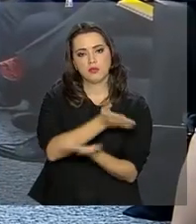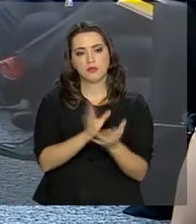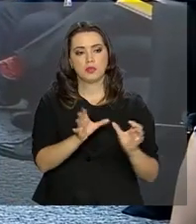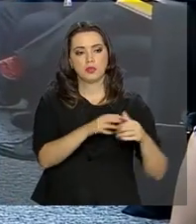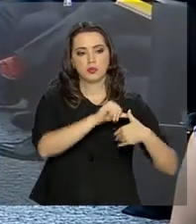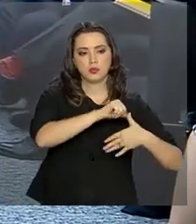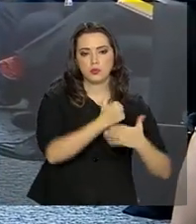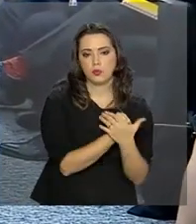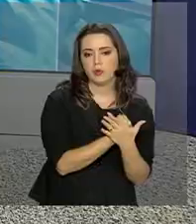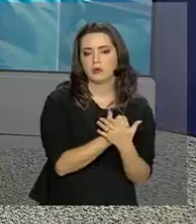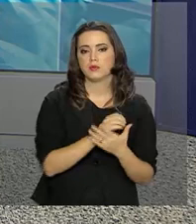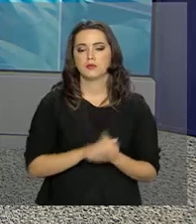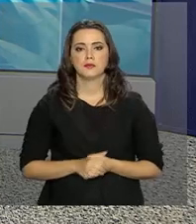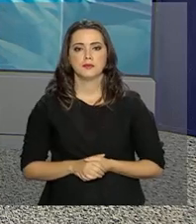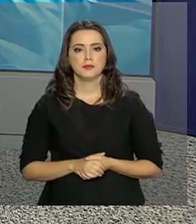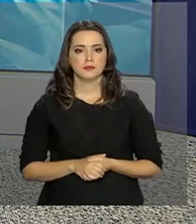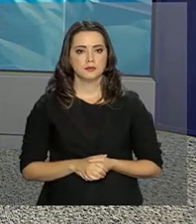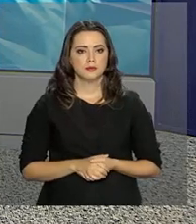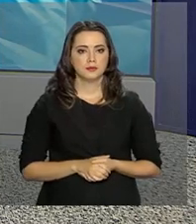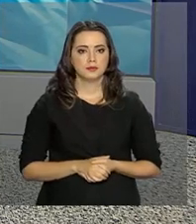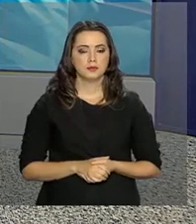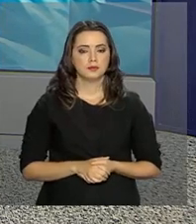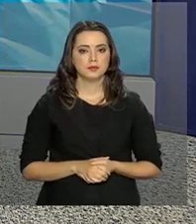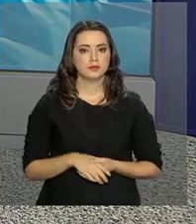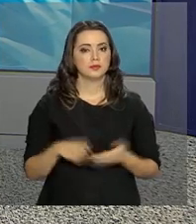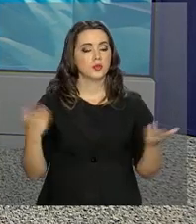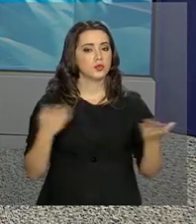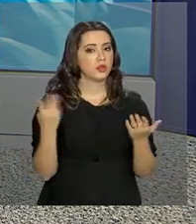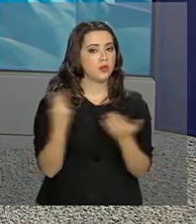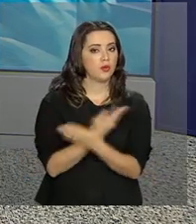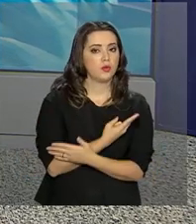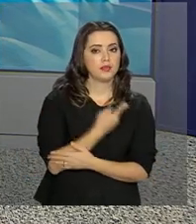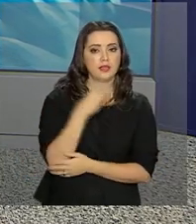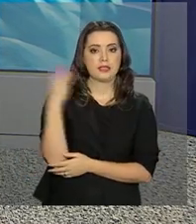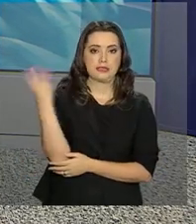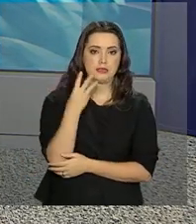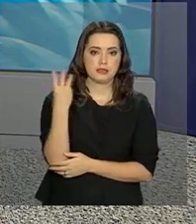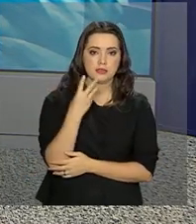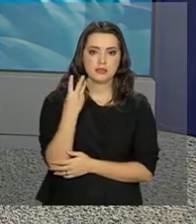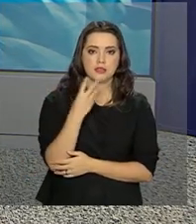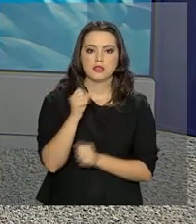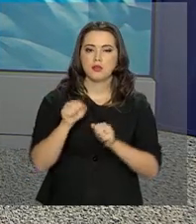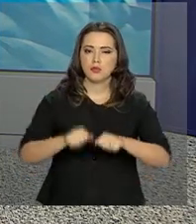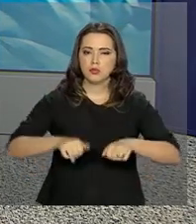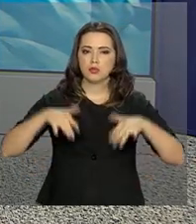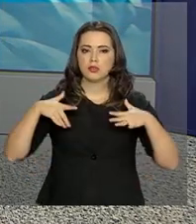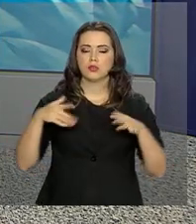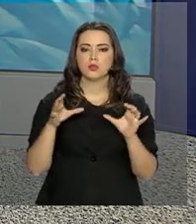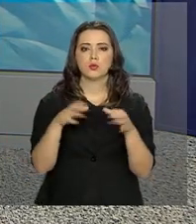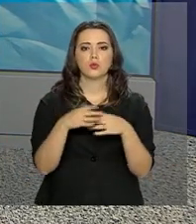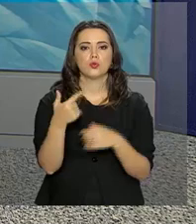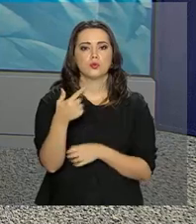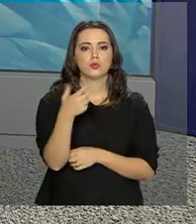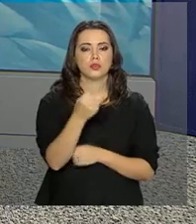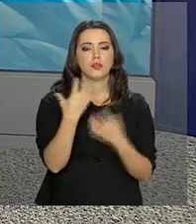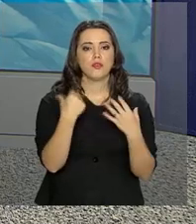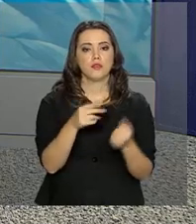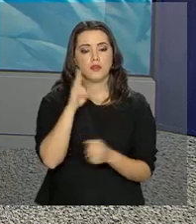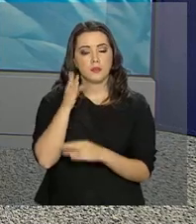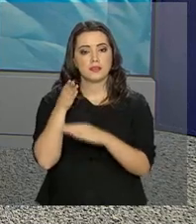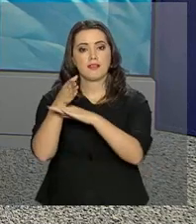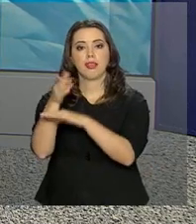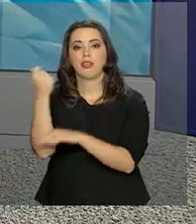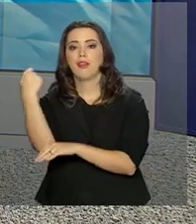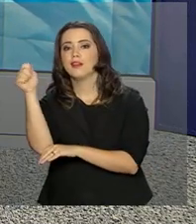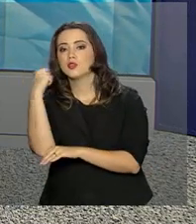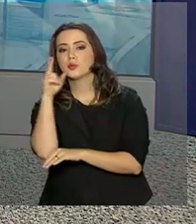o Mercosul. E hoje ocorre a terceira e última sessão da cúpula do G20. Vamos então até a